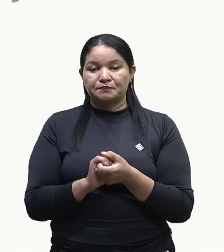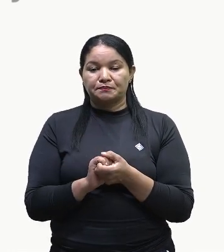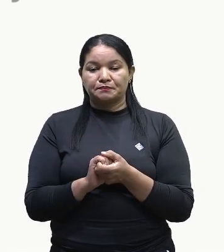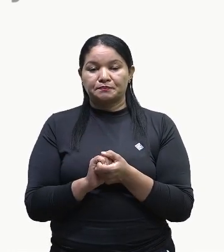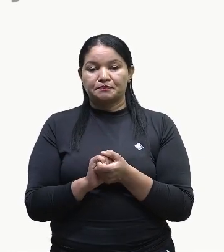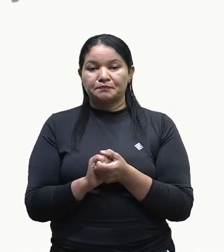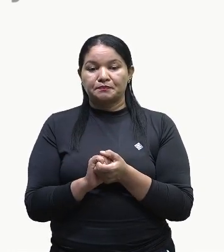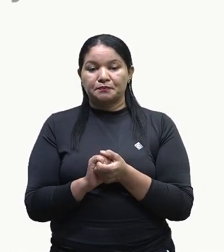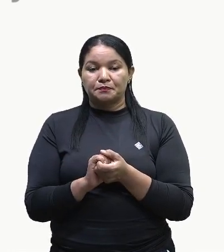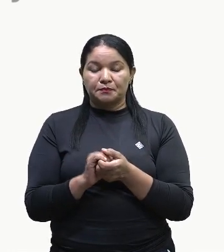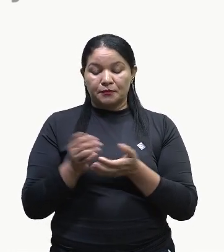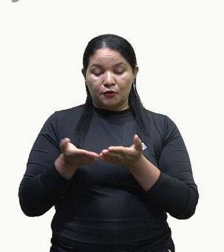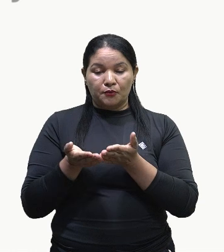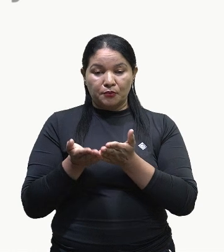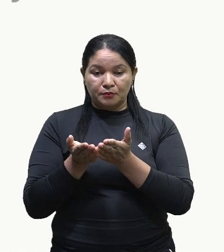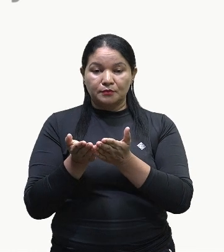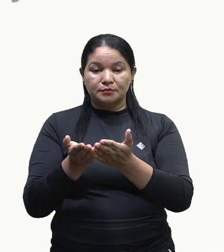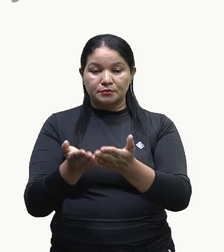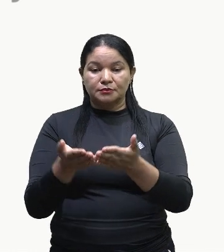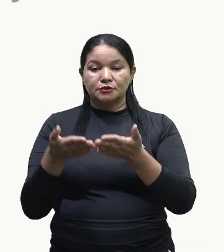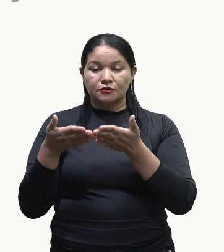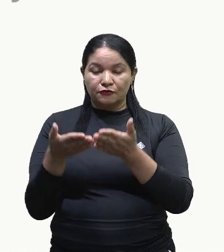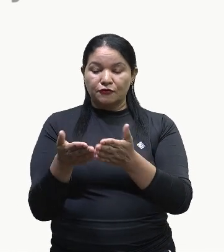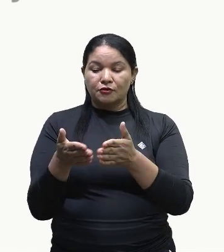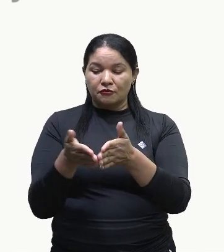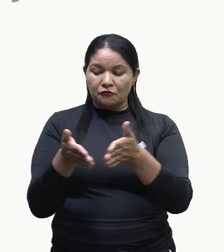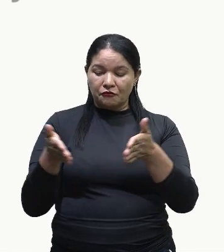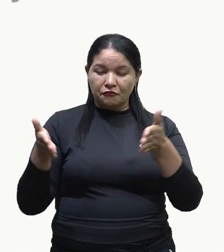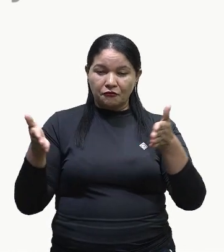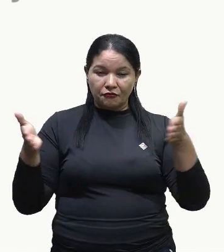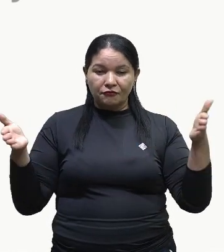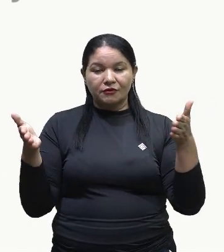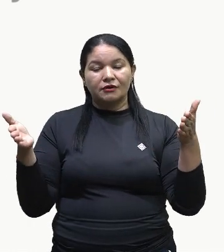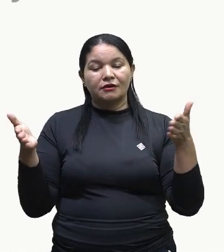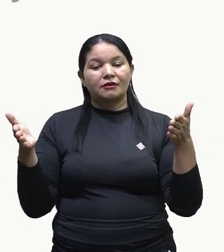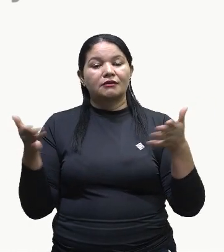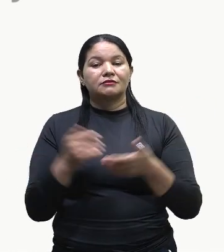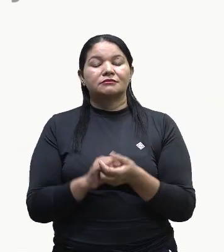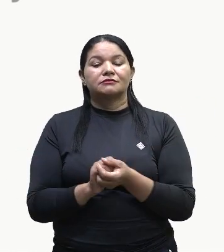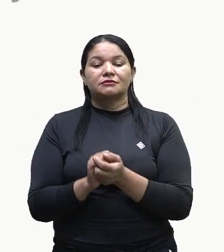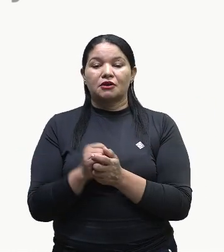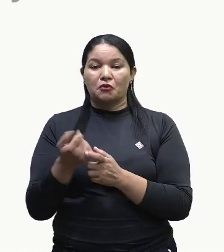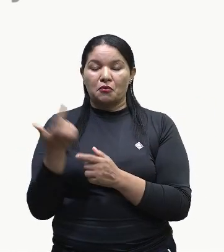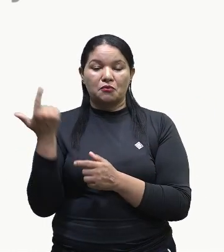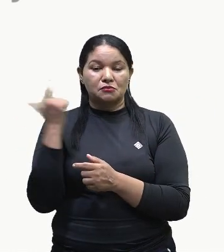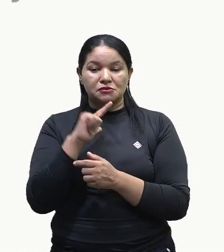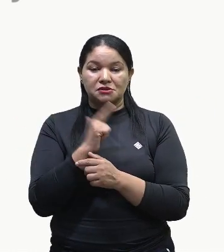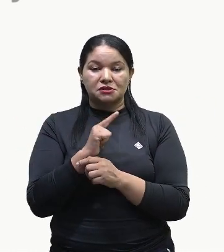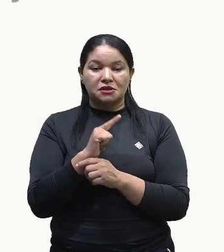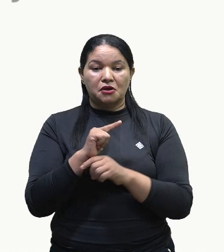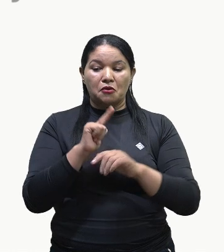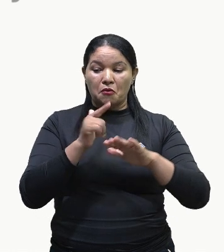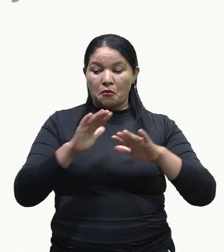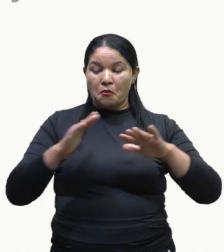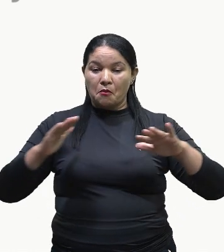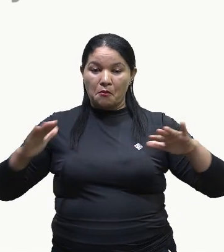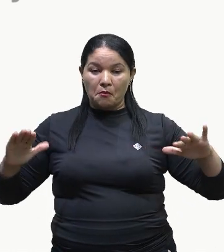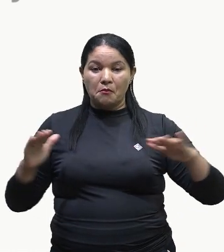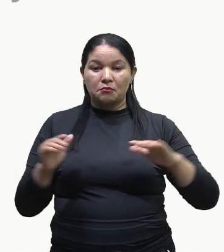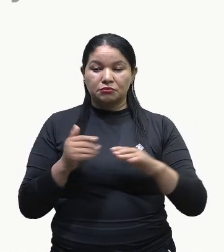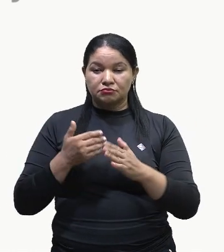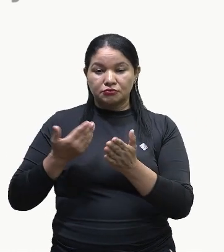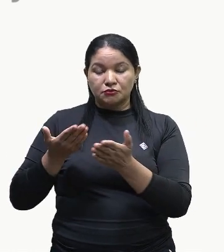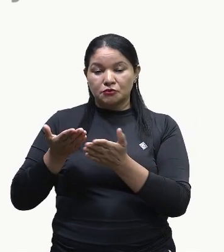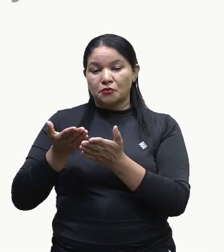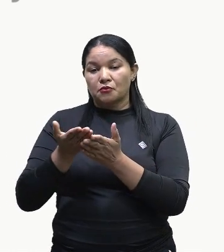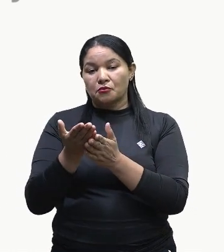esses meios de transporte grandes o suficiente que eles conseguiam atravessar, cruzar todo o Oceano